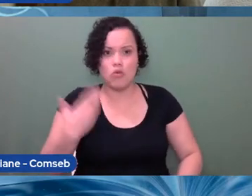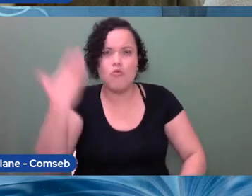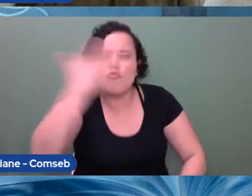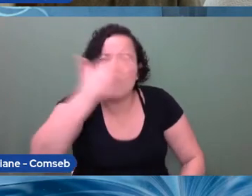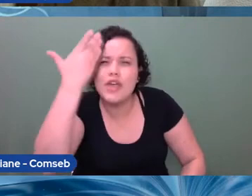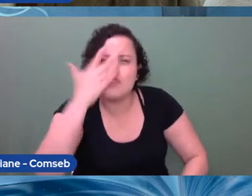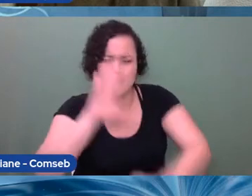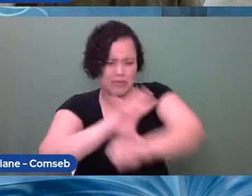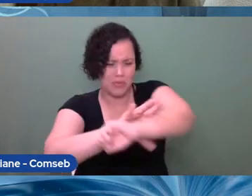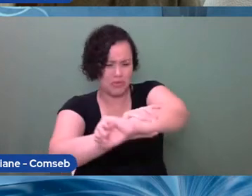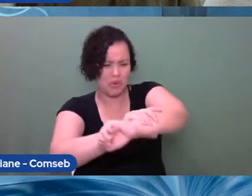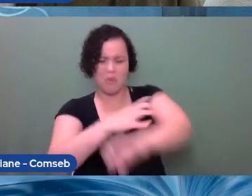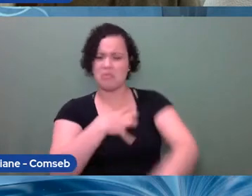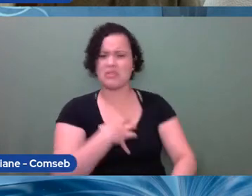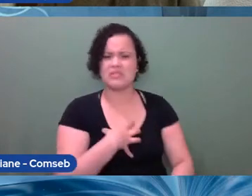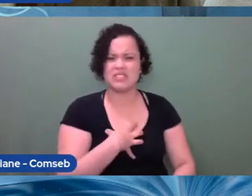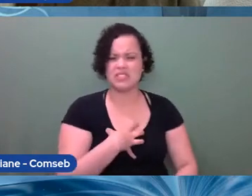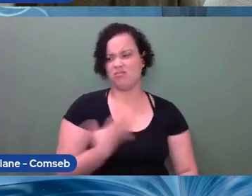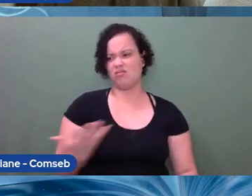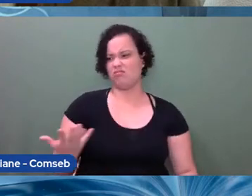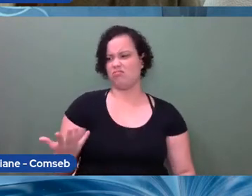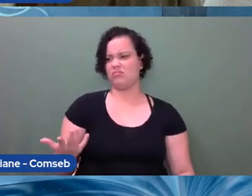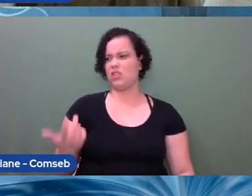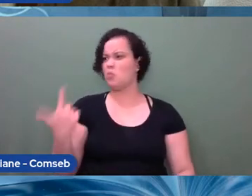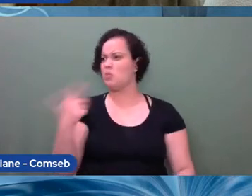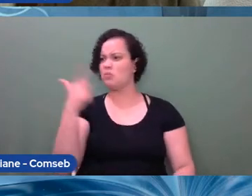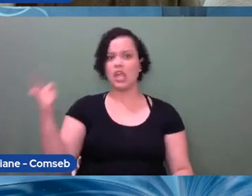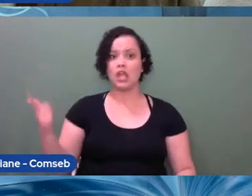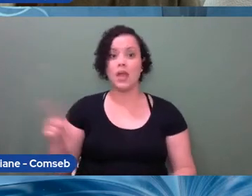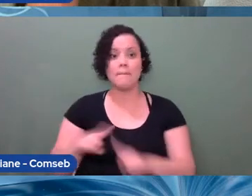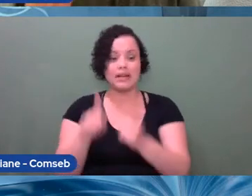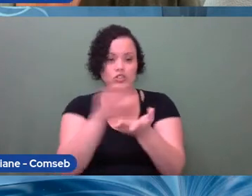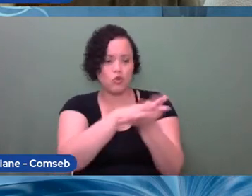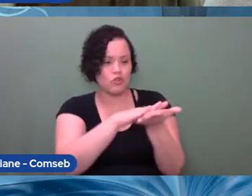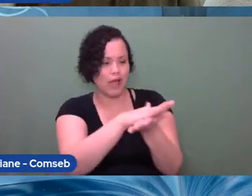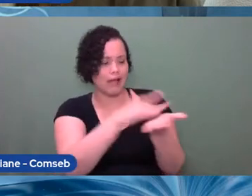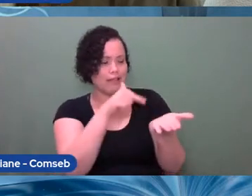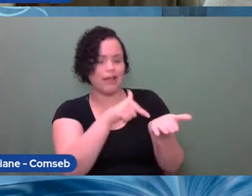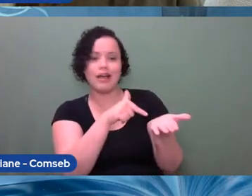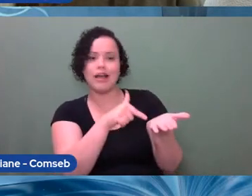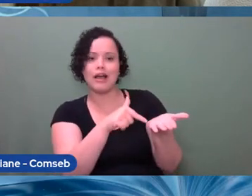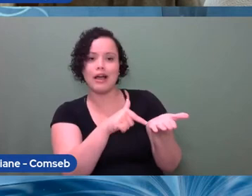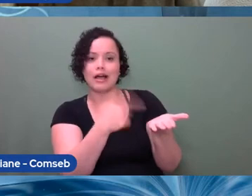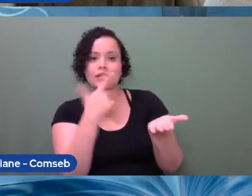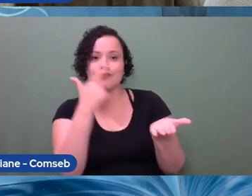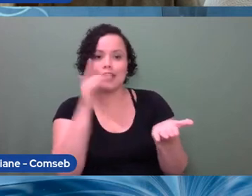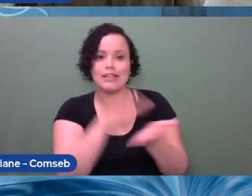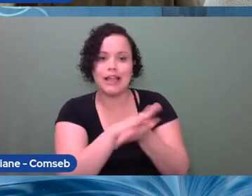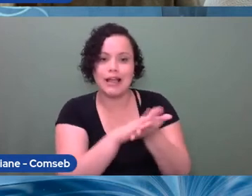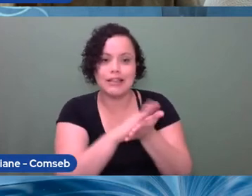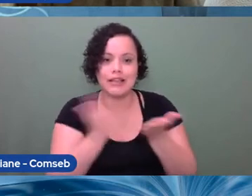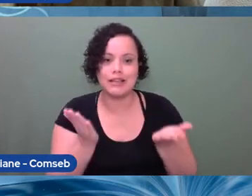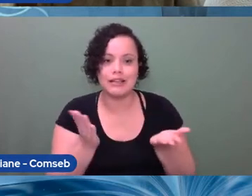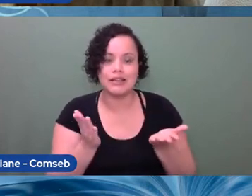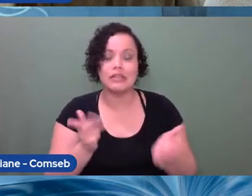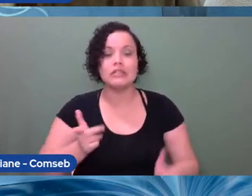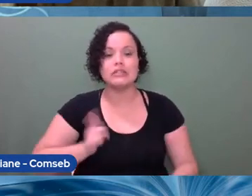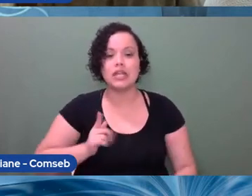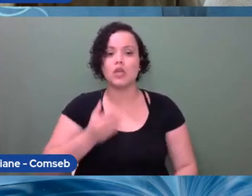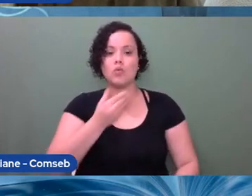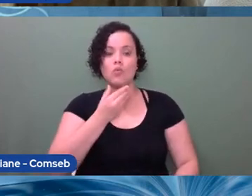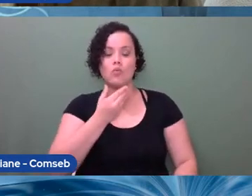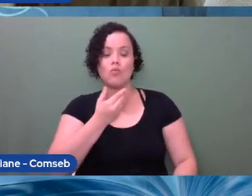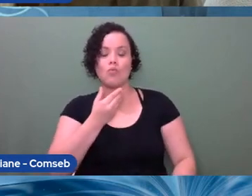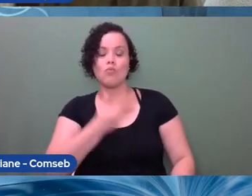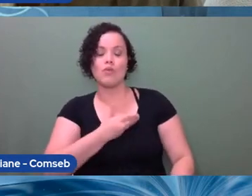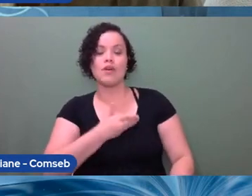eu não sinto, isso não é nada. Mas o nada não existe. O nada não existe. Tem um físico, um colega aí do nosso